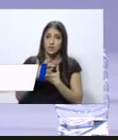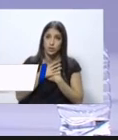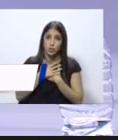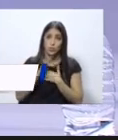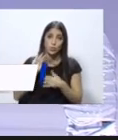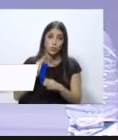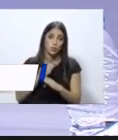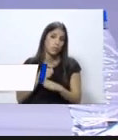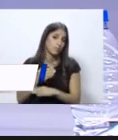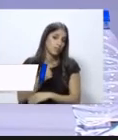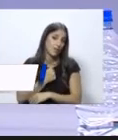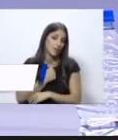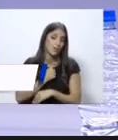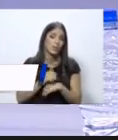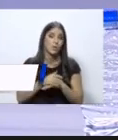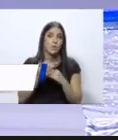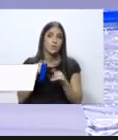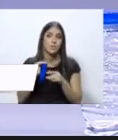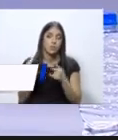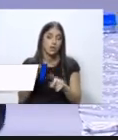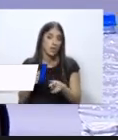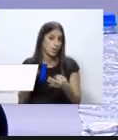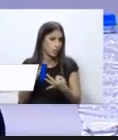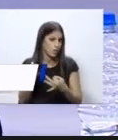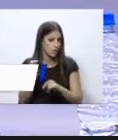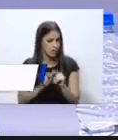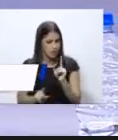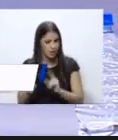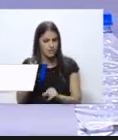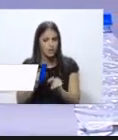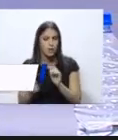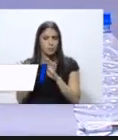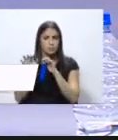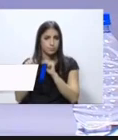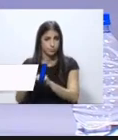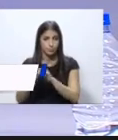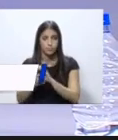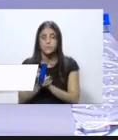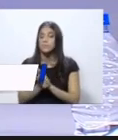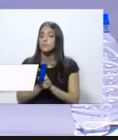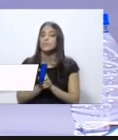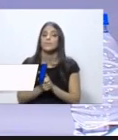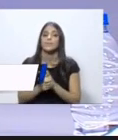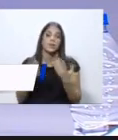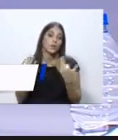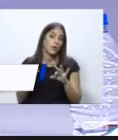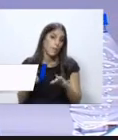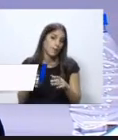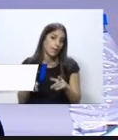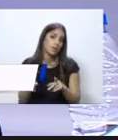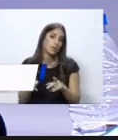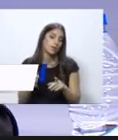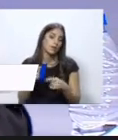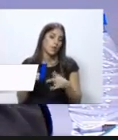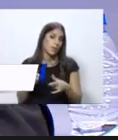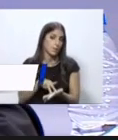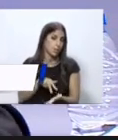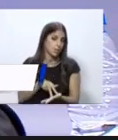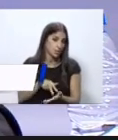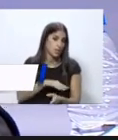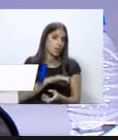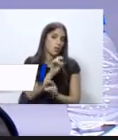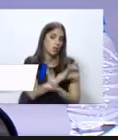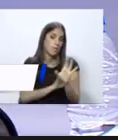sábado. Mas o Taremi é um jogador de seleção, um jogador da seleção iraniana, que normalmente marca presença nos campeonatos do mundo